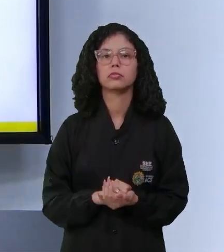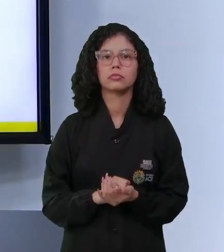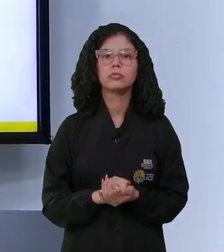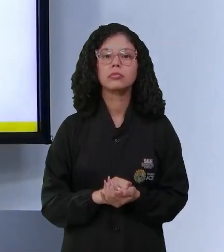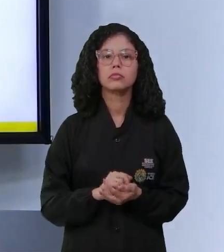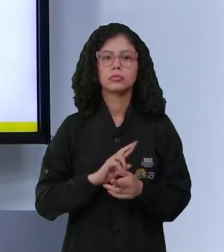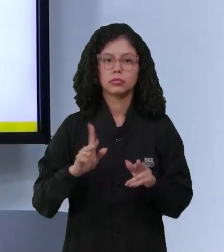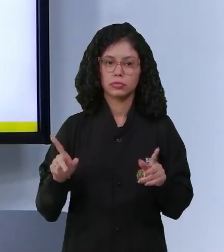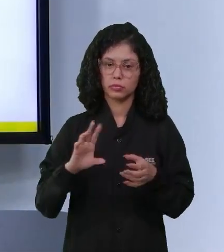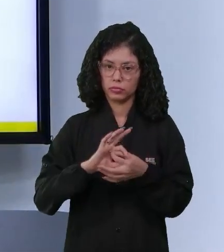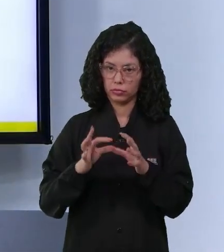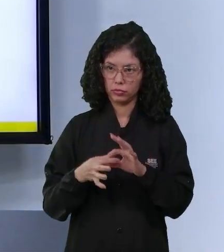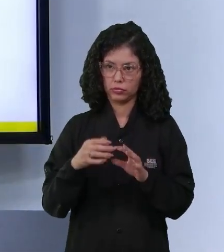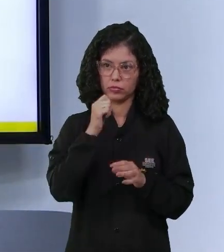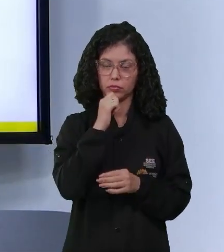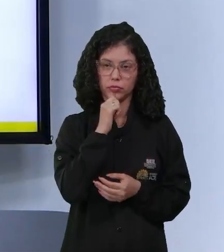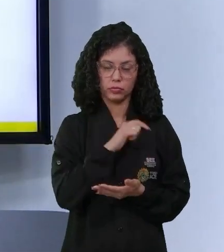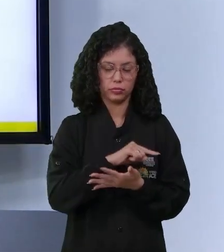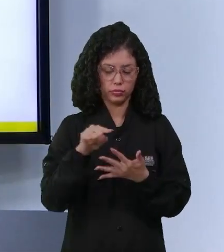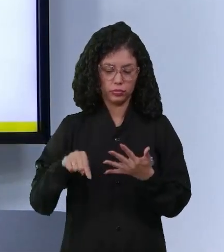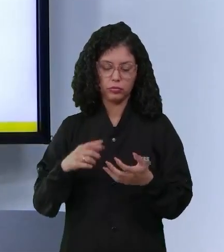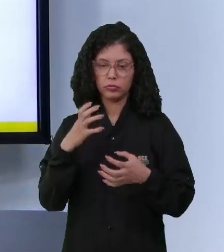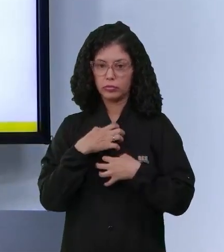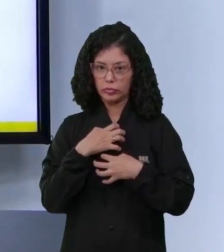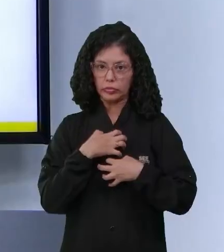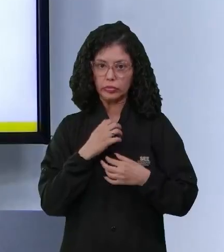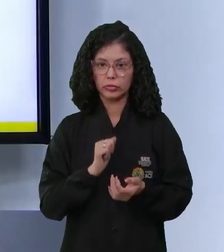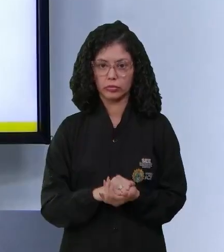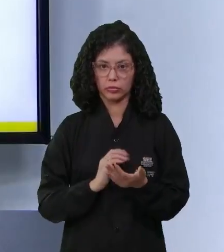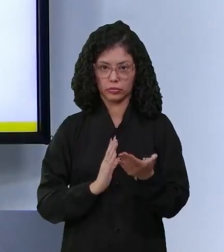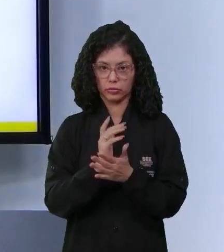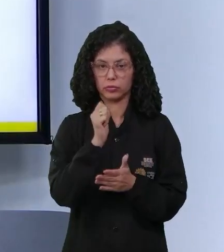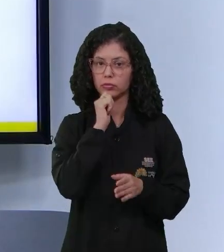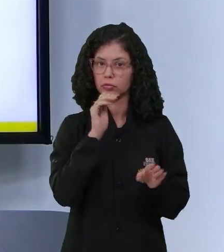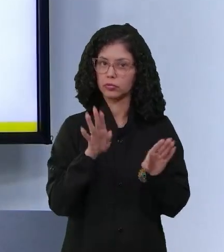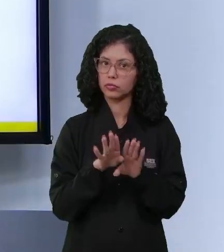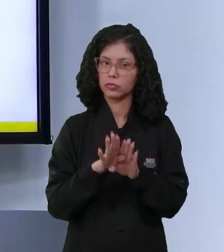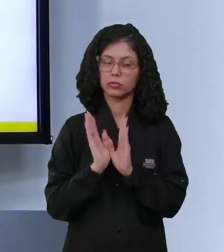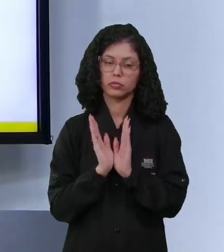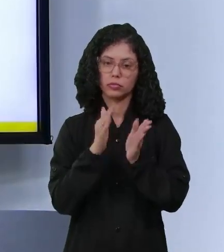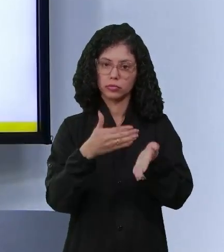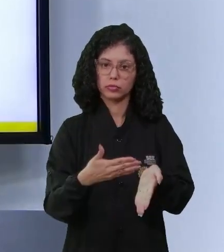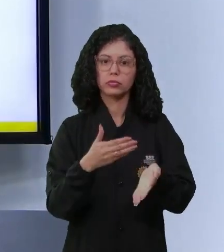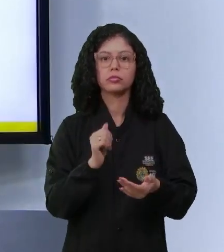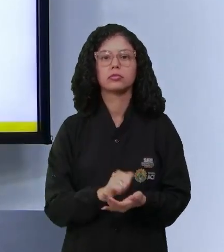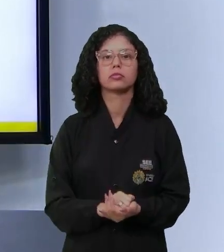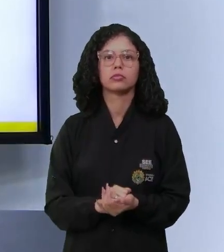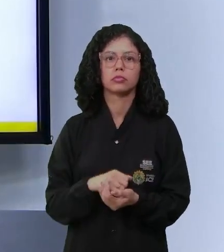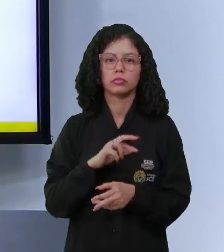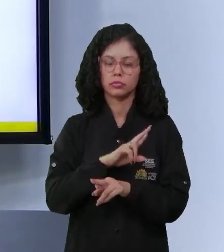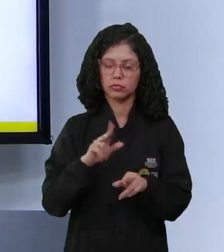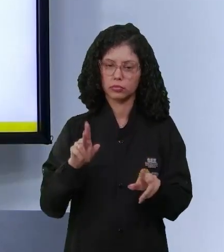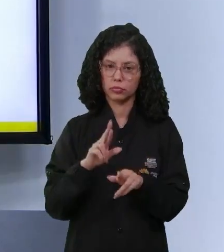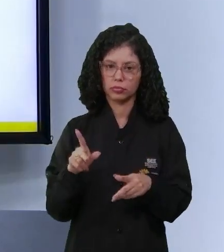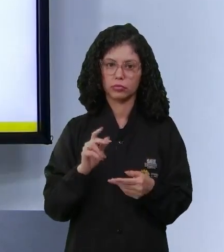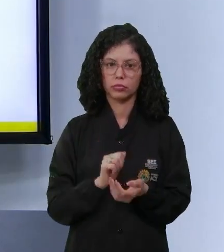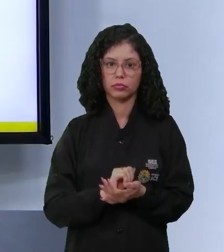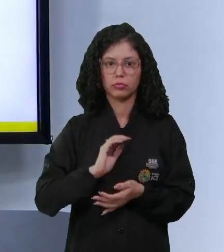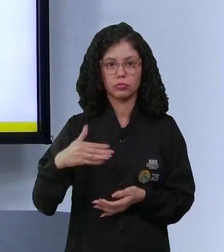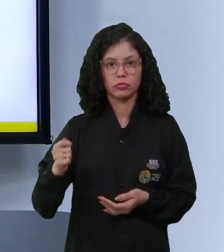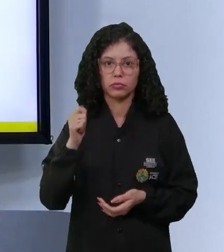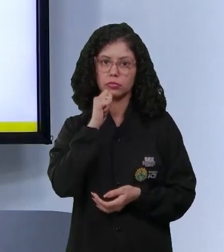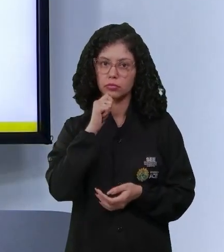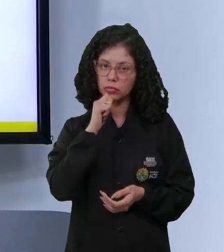em diferentes contextos, em diferentes momentos, buscando objetivos tão diferentes